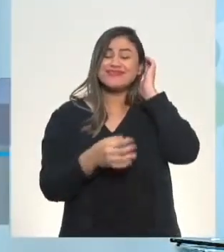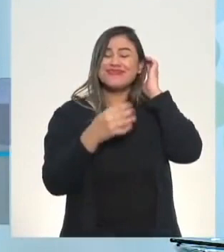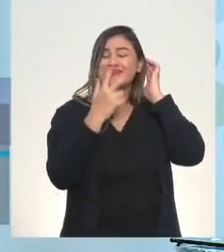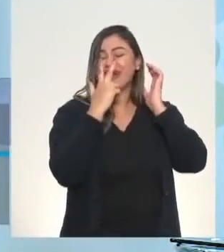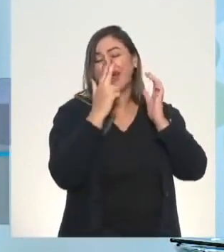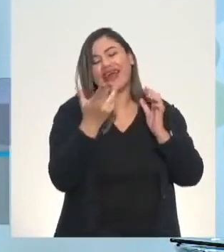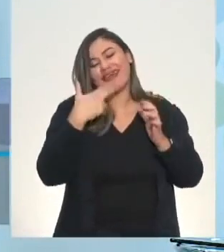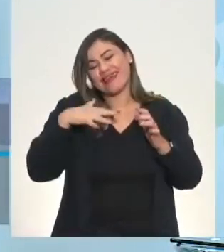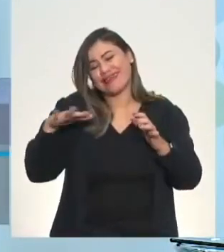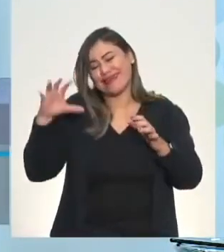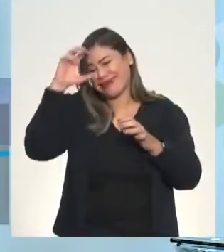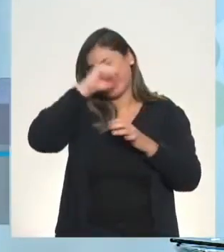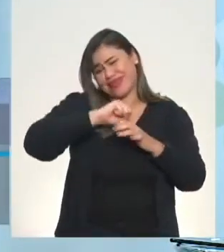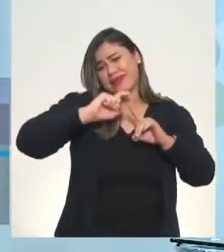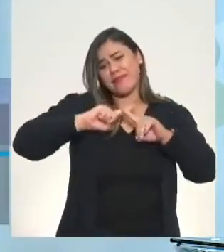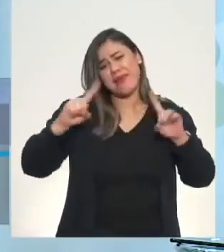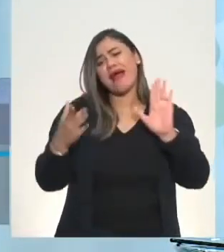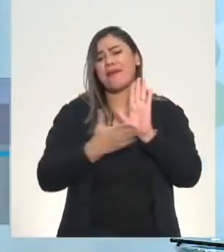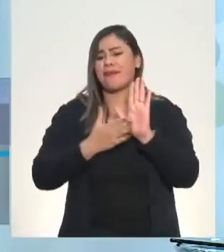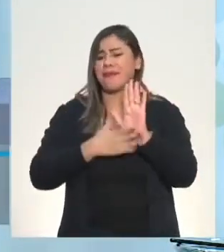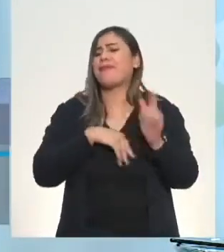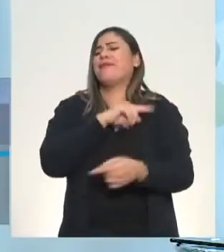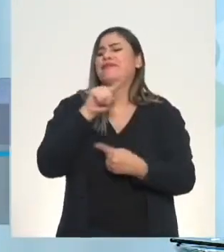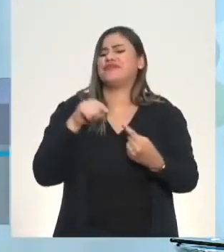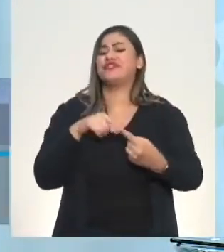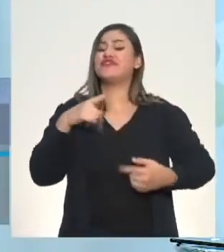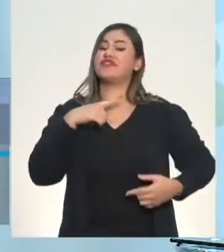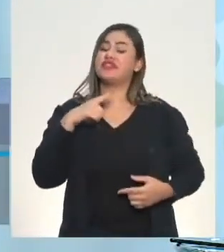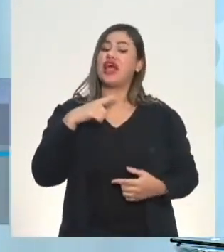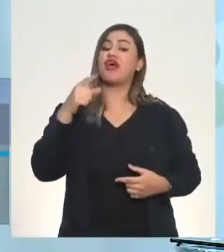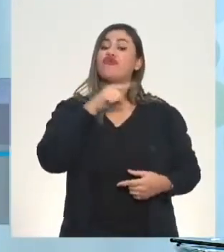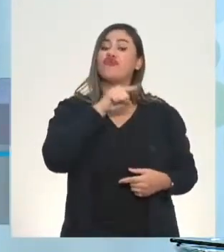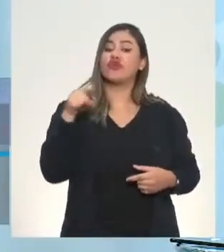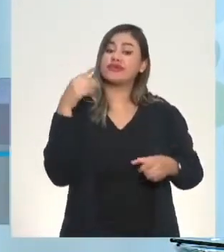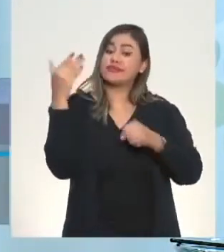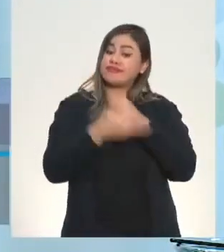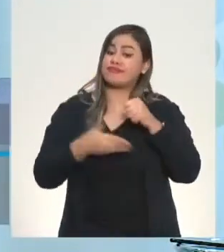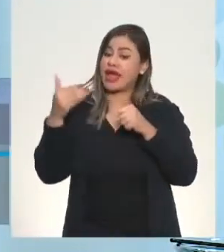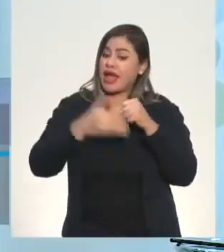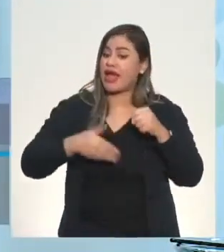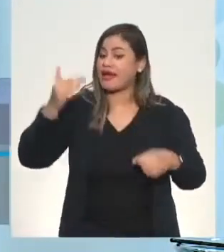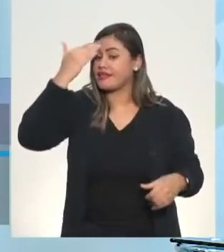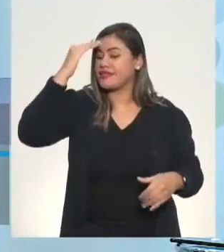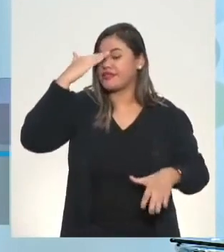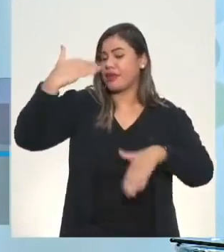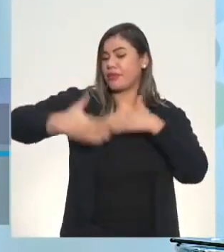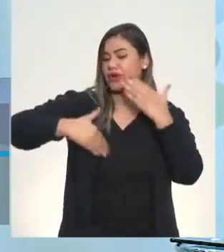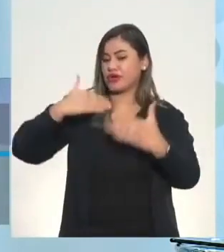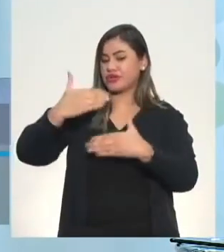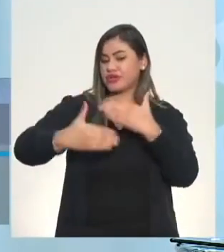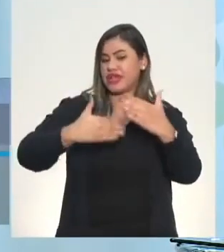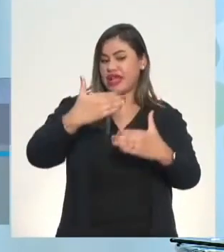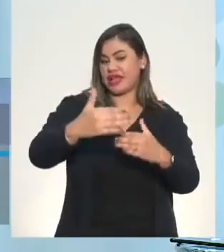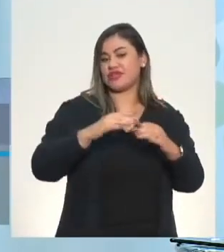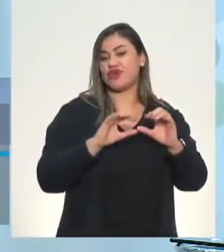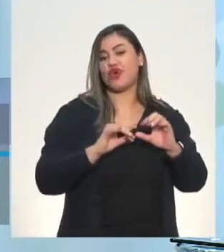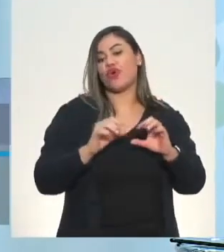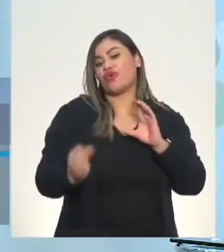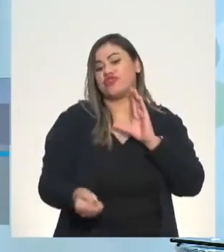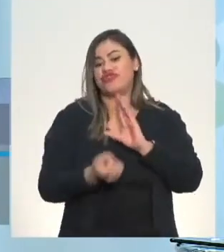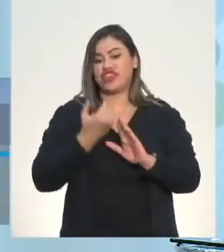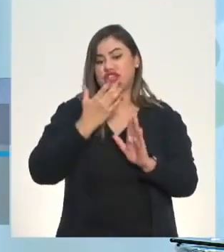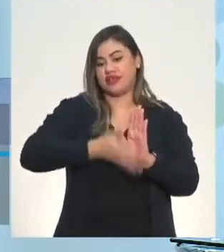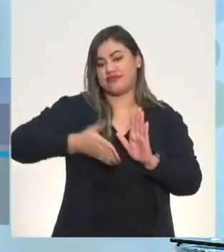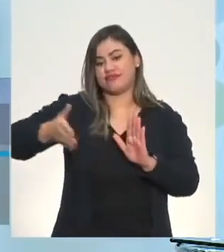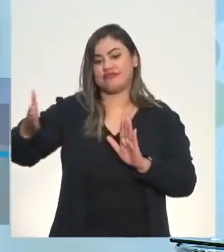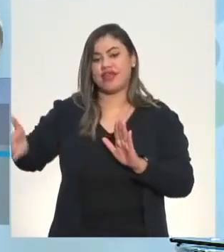a proposta é exatamente essa, né? Você fundamentar, entender qual é o processo de formação dessas sequências,